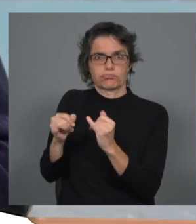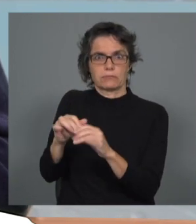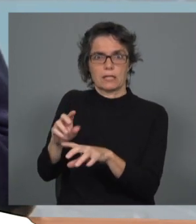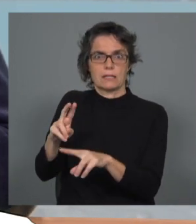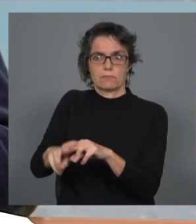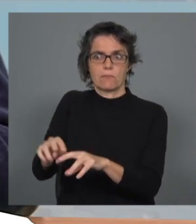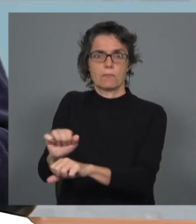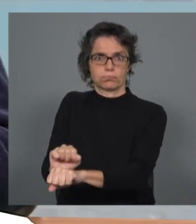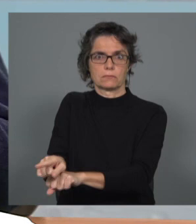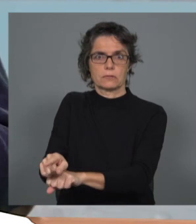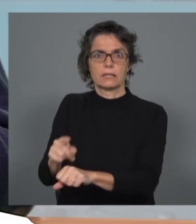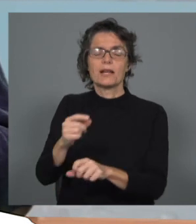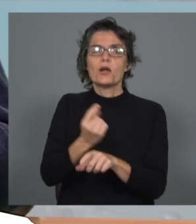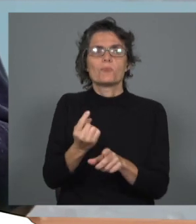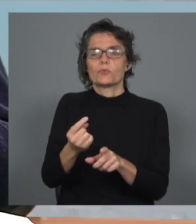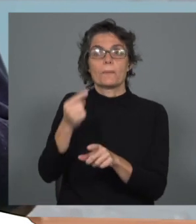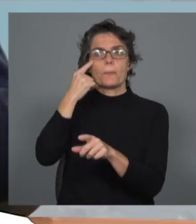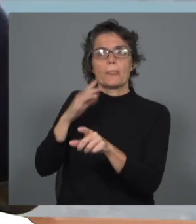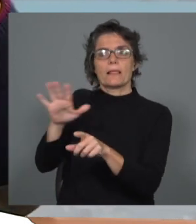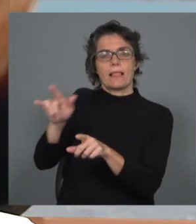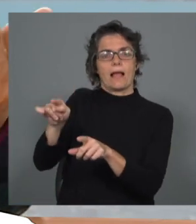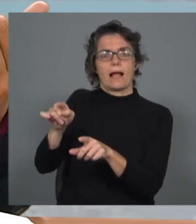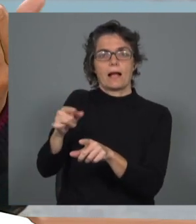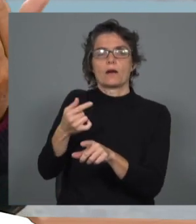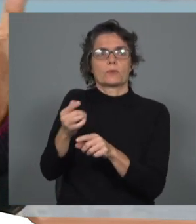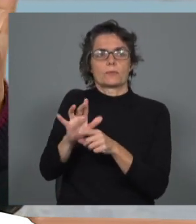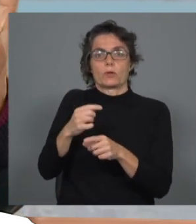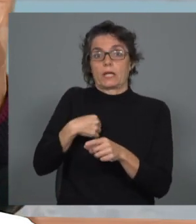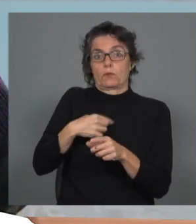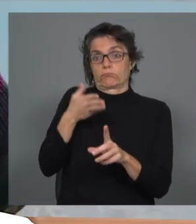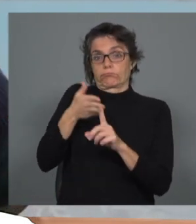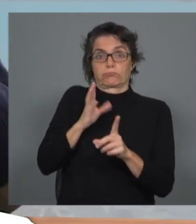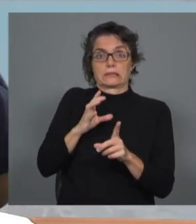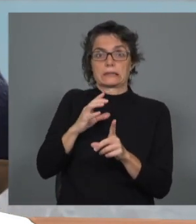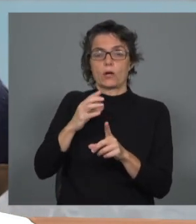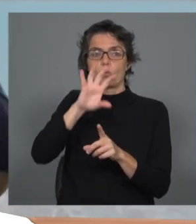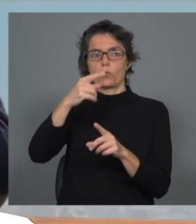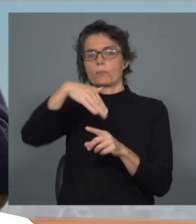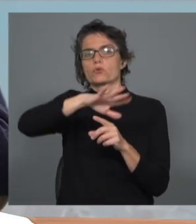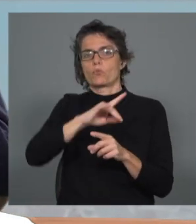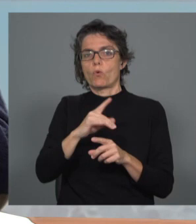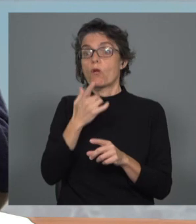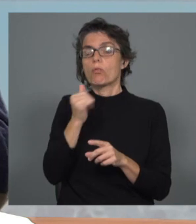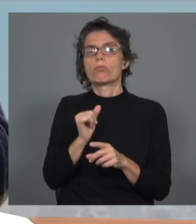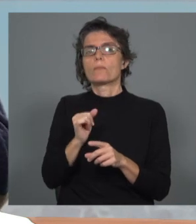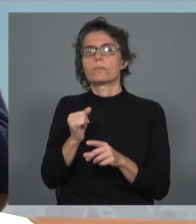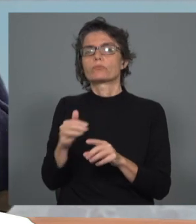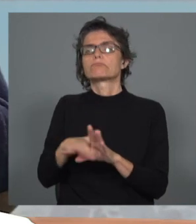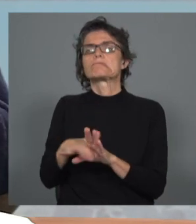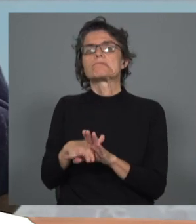missionário estrangeiro, não pode oficiar, digamos, participar